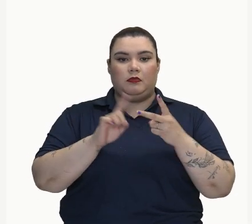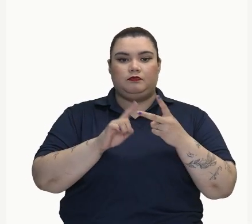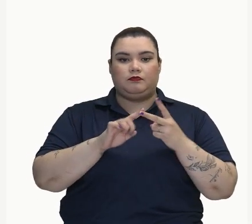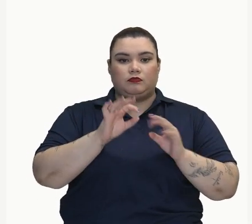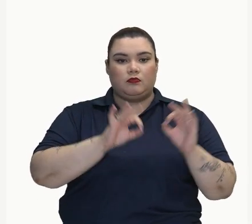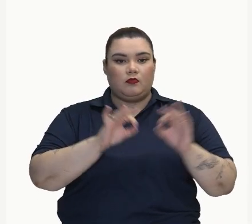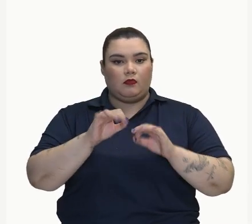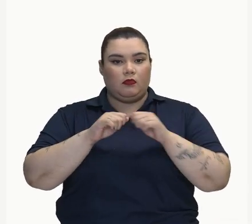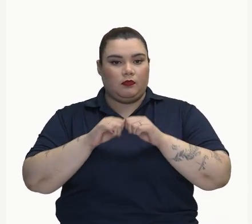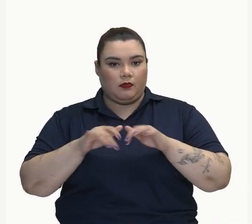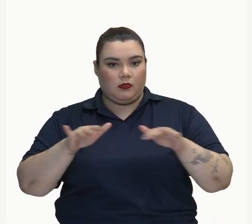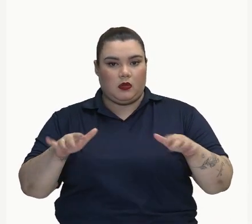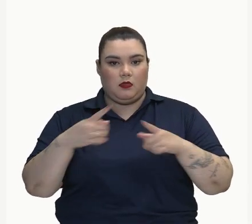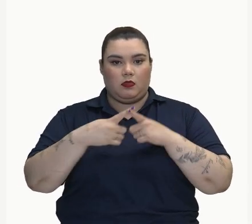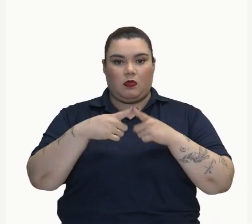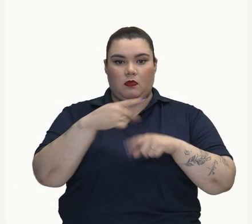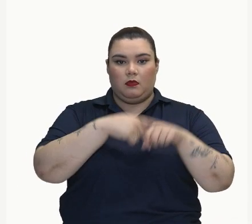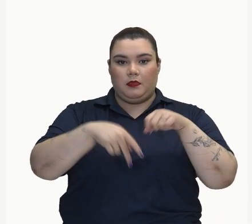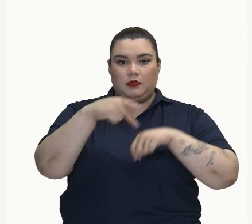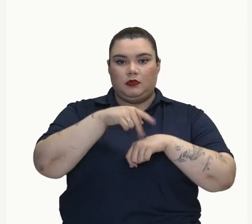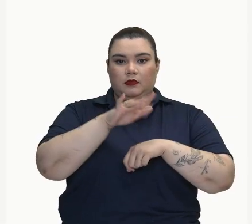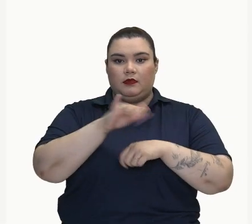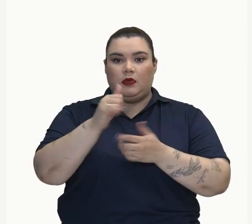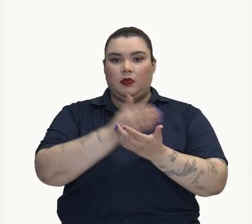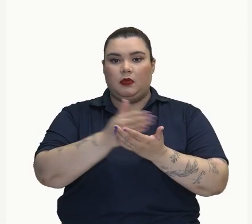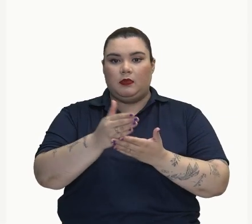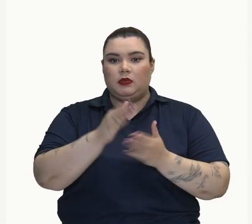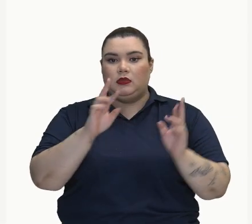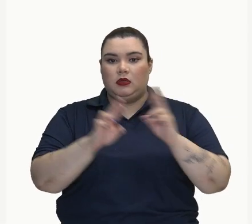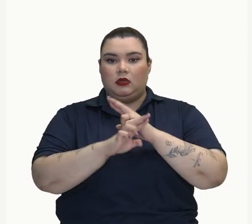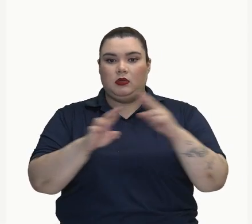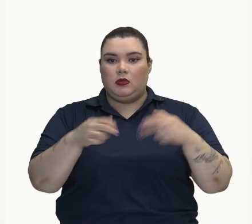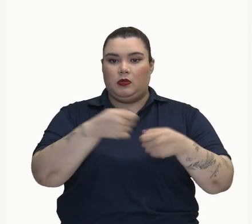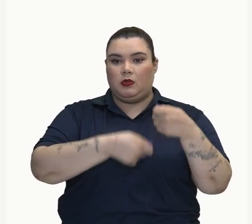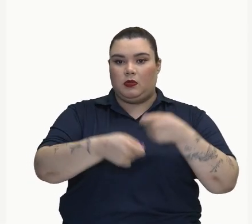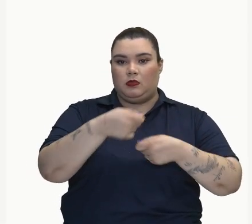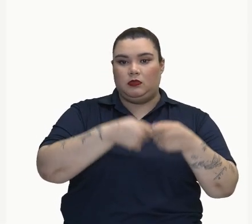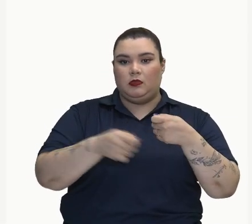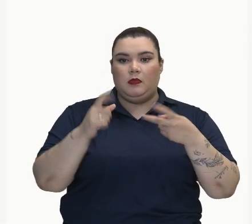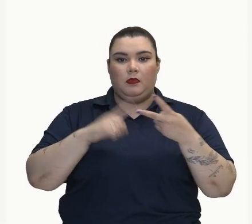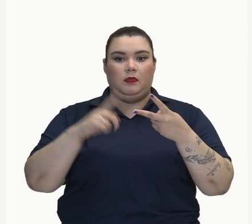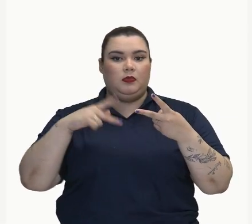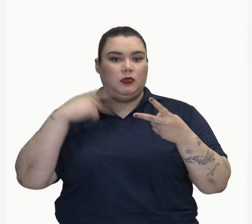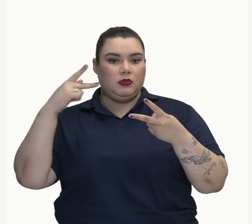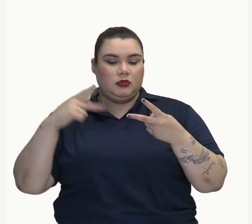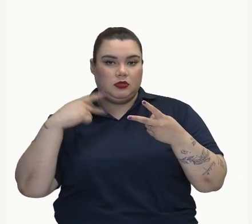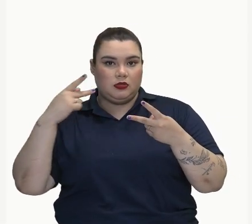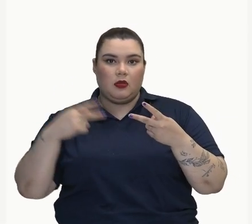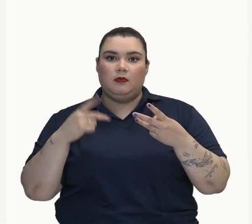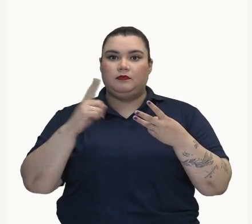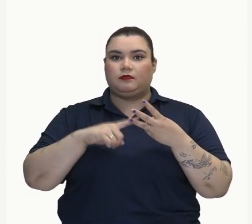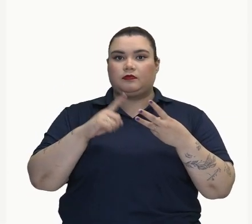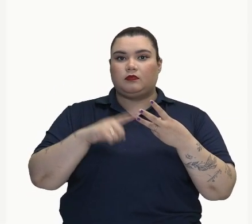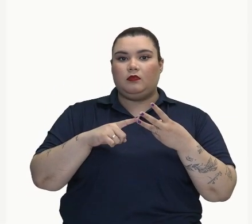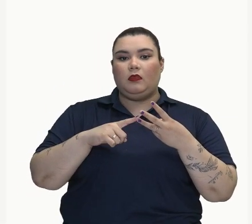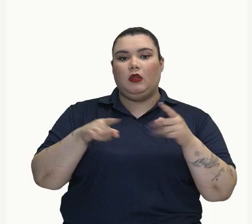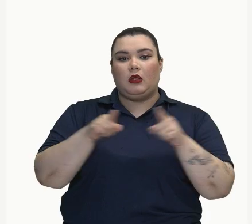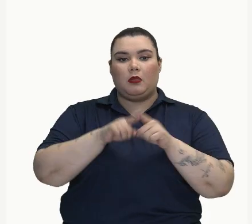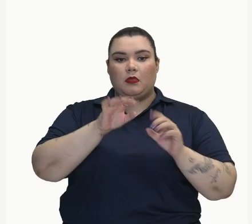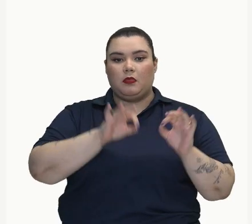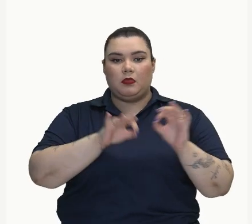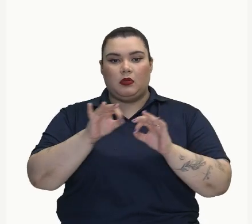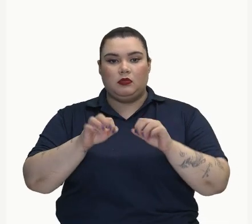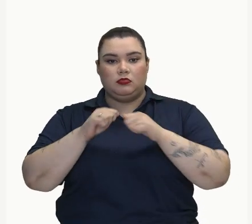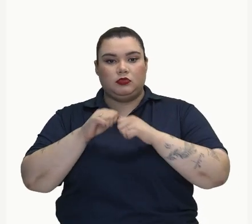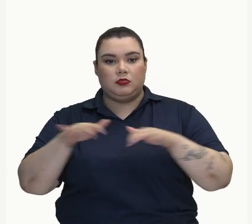suas relações econômicas, as suas relações políticas e ainda até mesmo o processo de